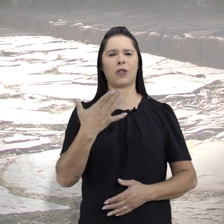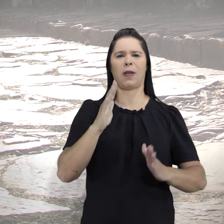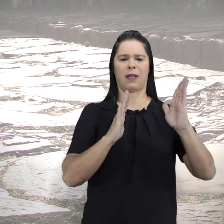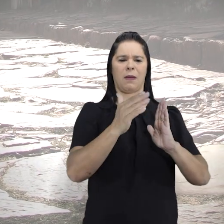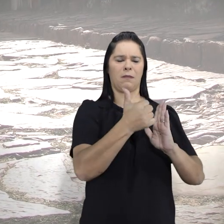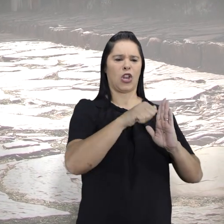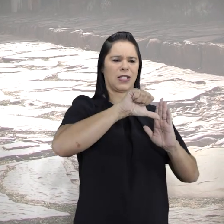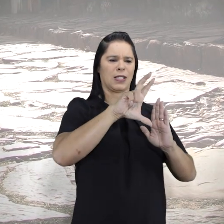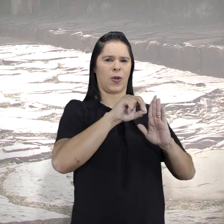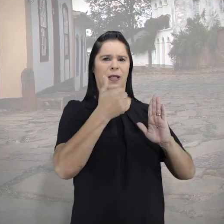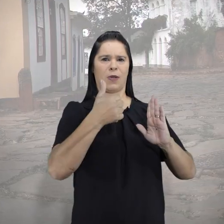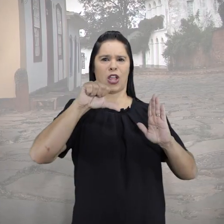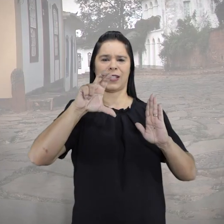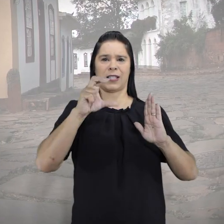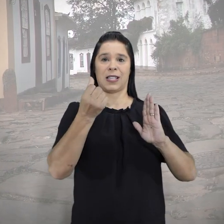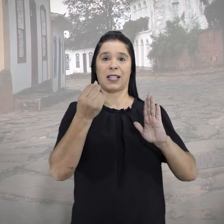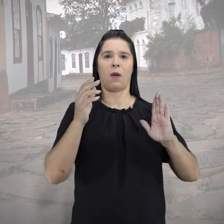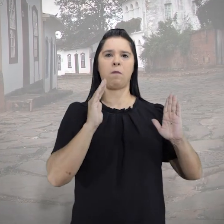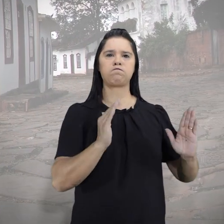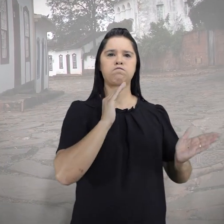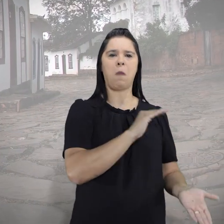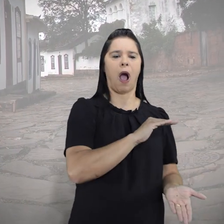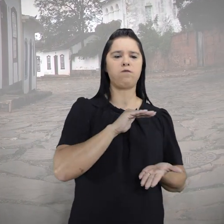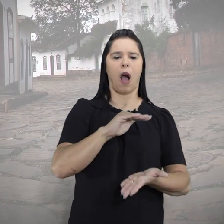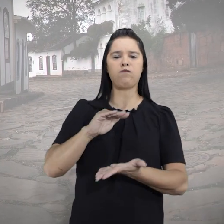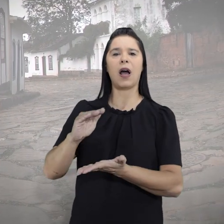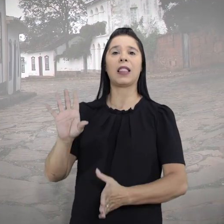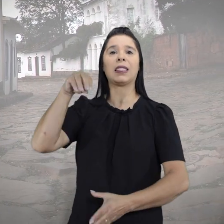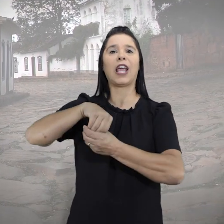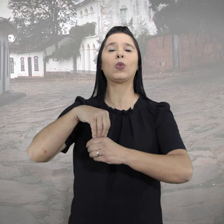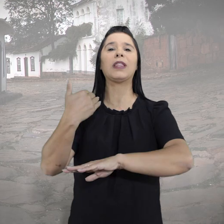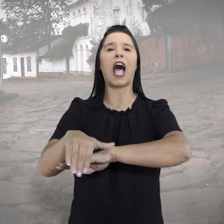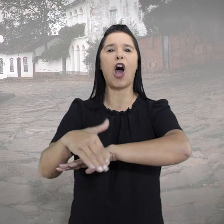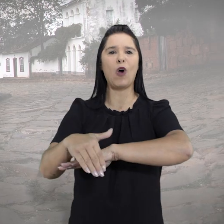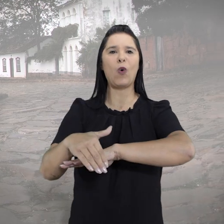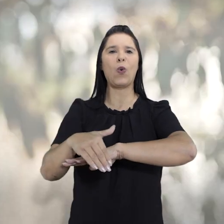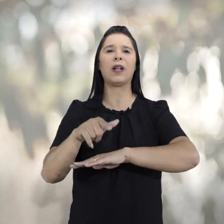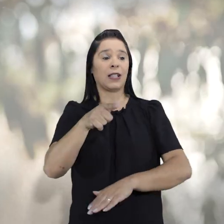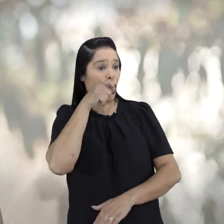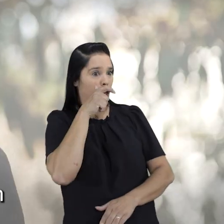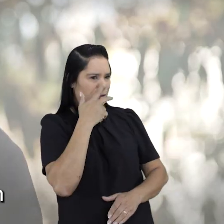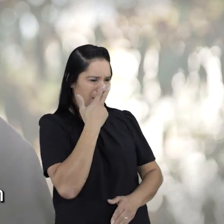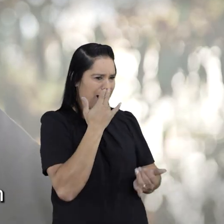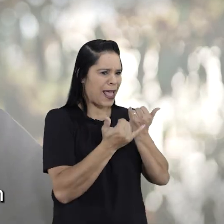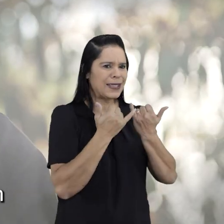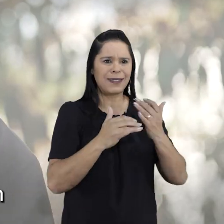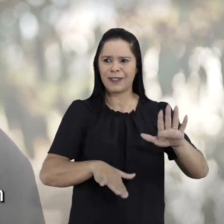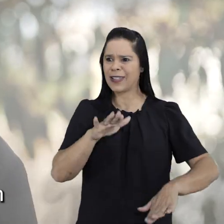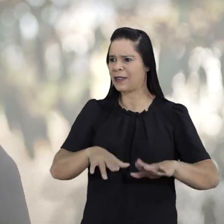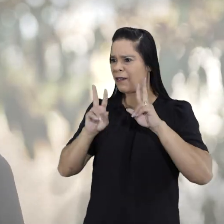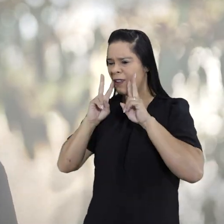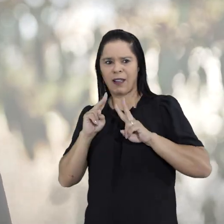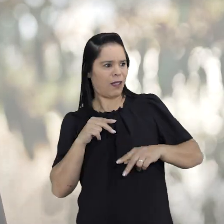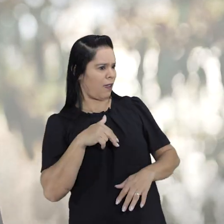50, 60, colocar esses blocos dentro das ruas, com essas formações bem curiosas, que muitas das vezes as